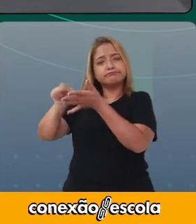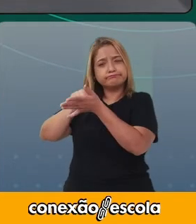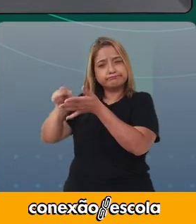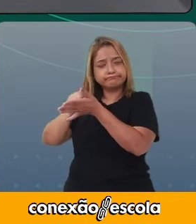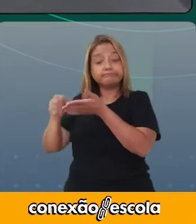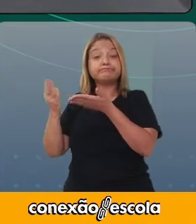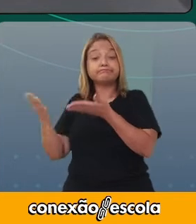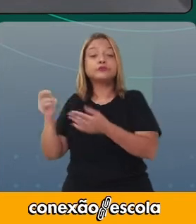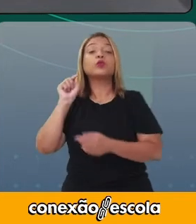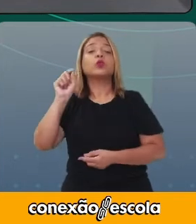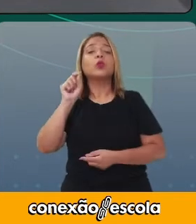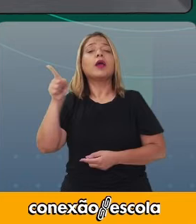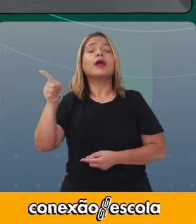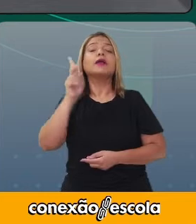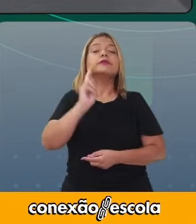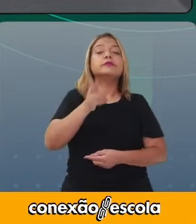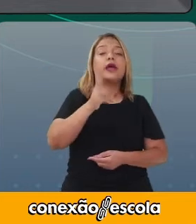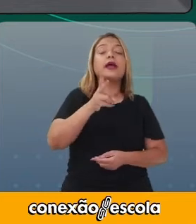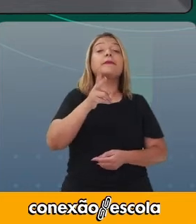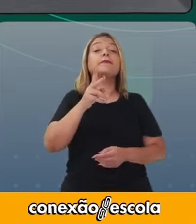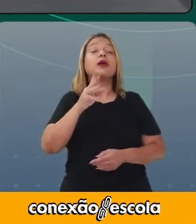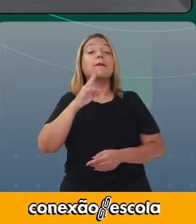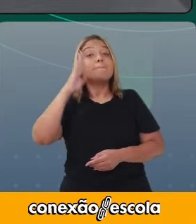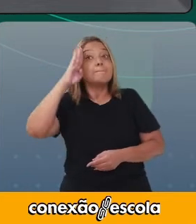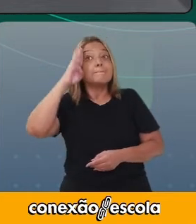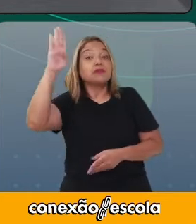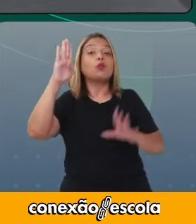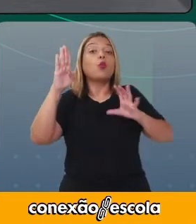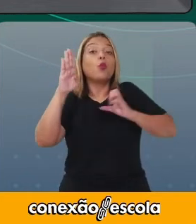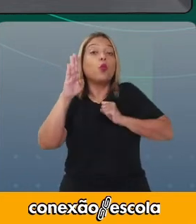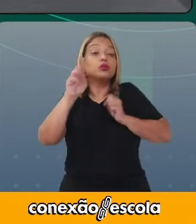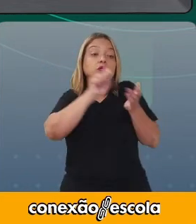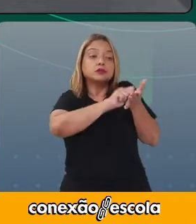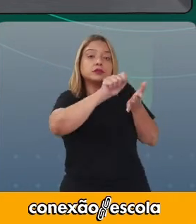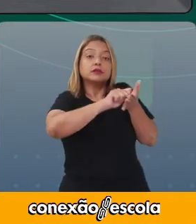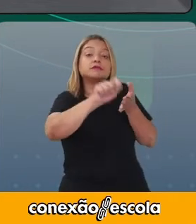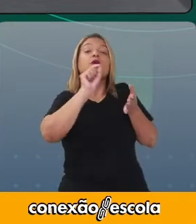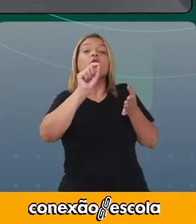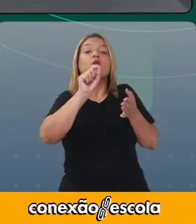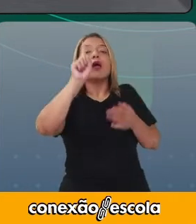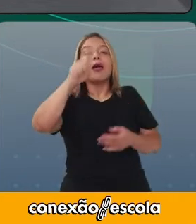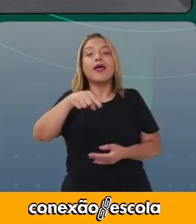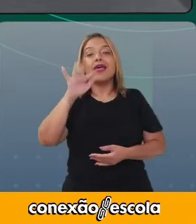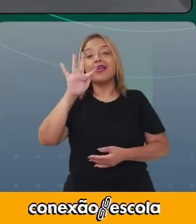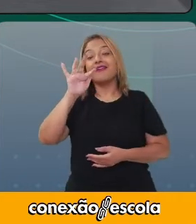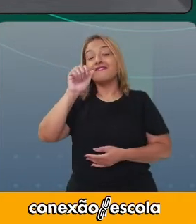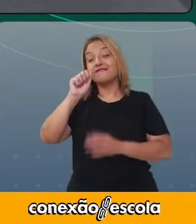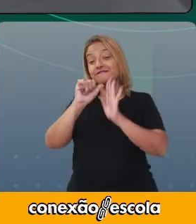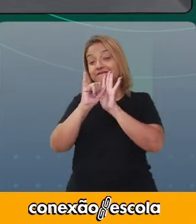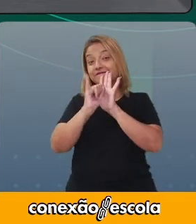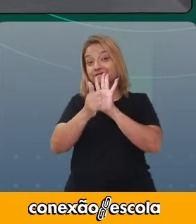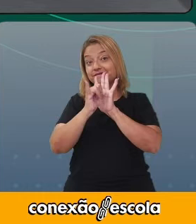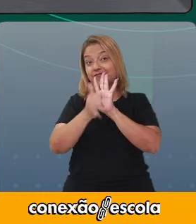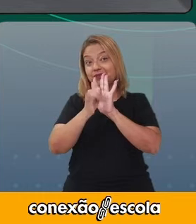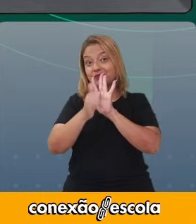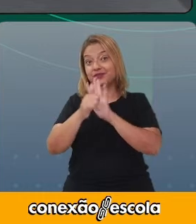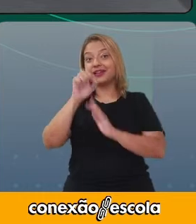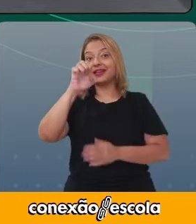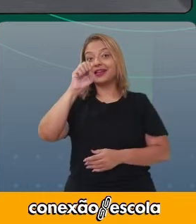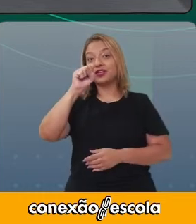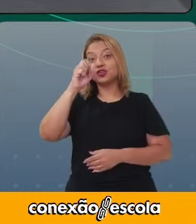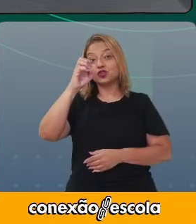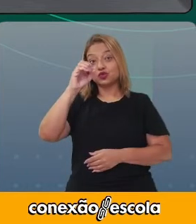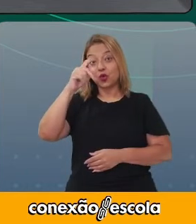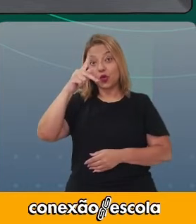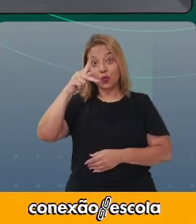Fontaine, ele reescrevia principalmente as fábulas de Esopo Então, aqui nós